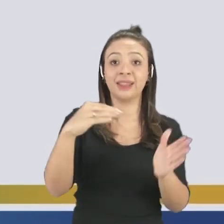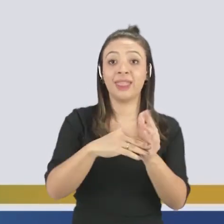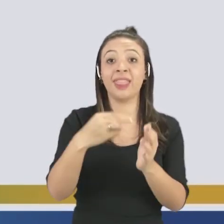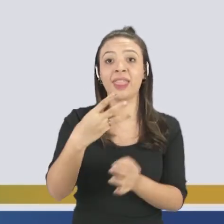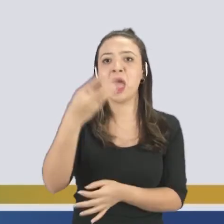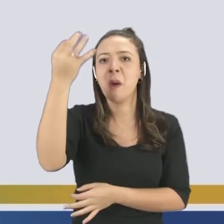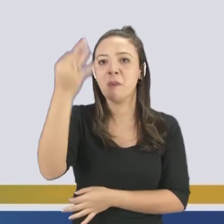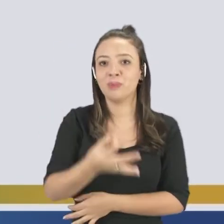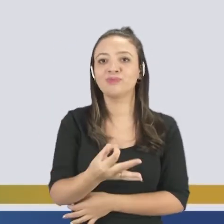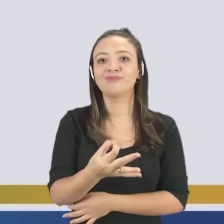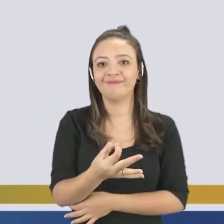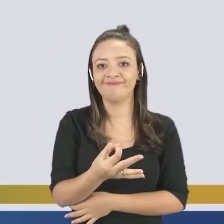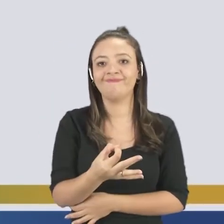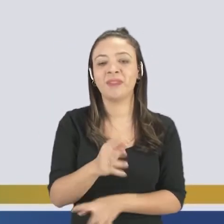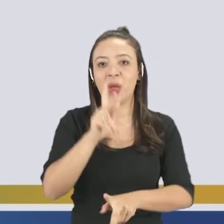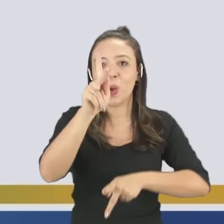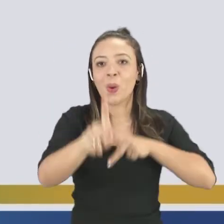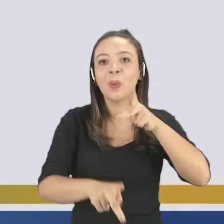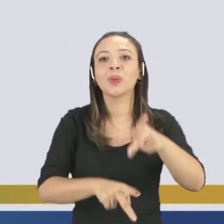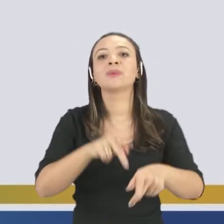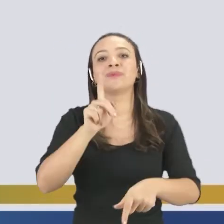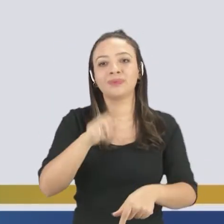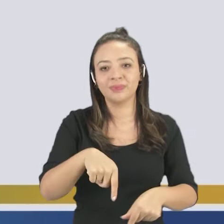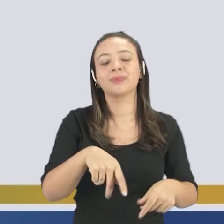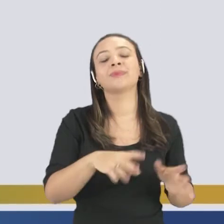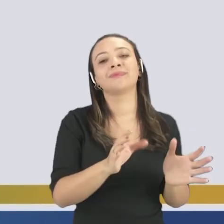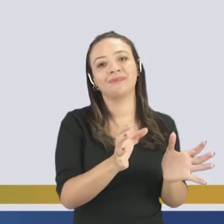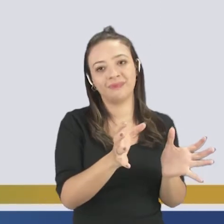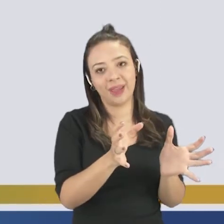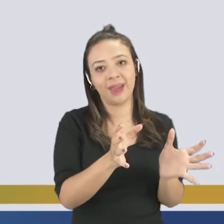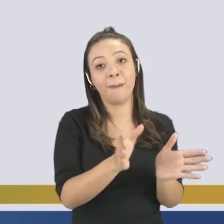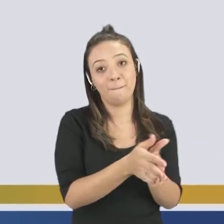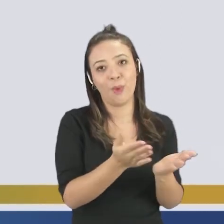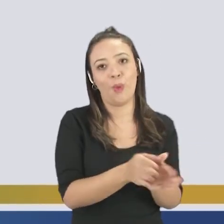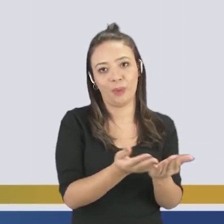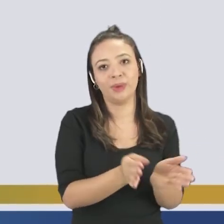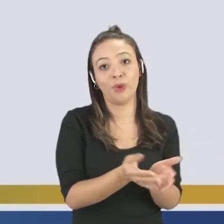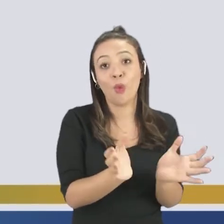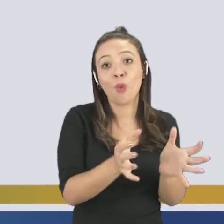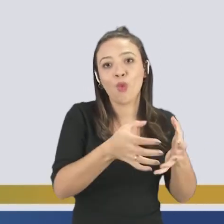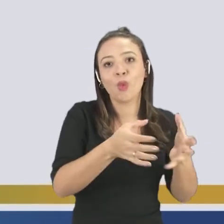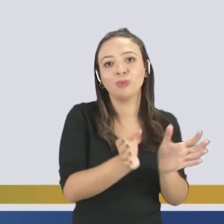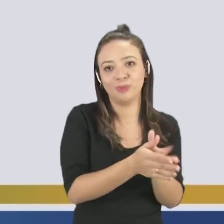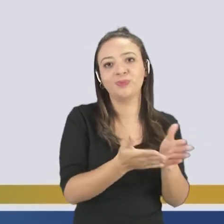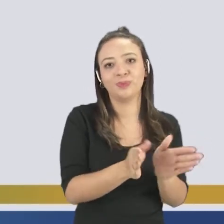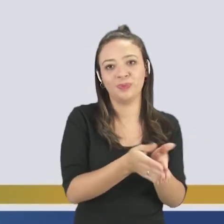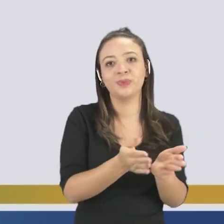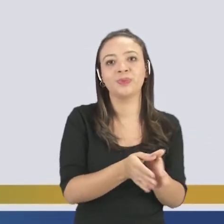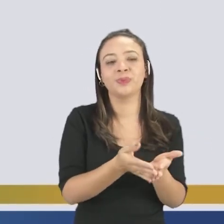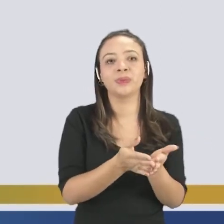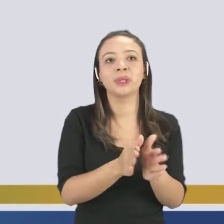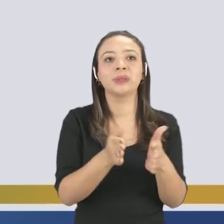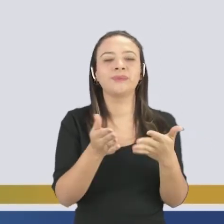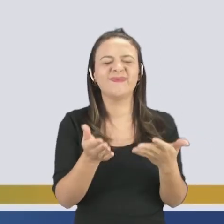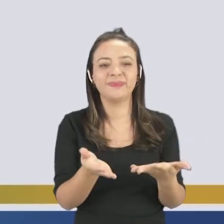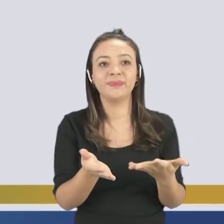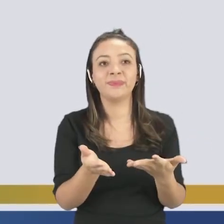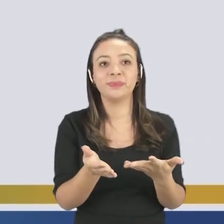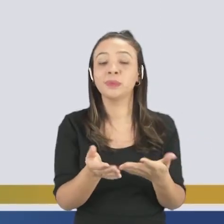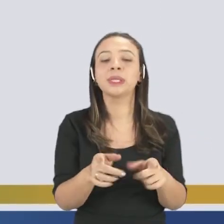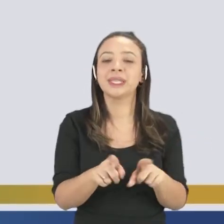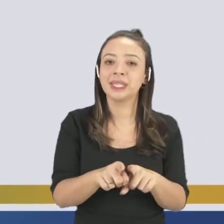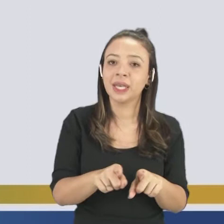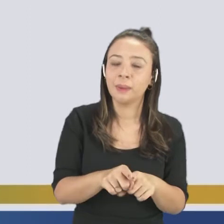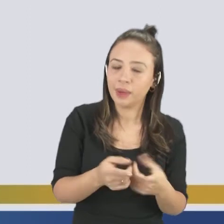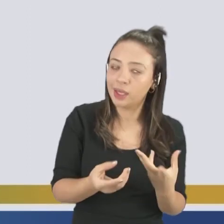3% da população estão na condição de pobre. E soma-se a isso que a condição deles